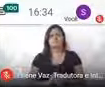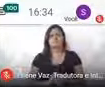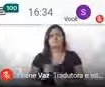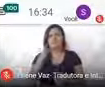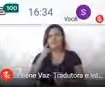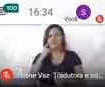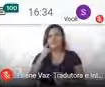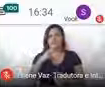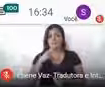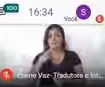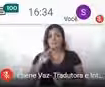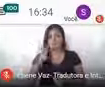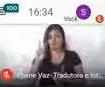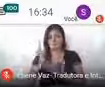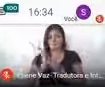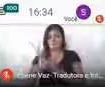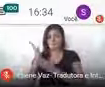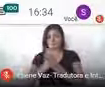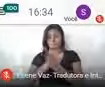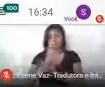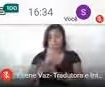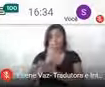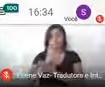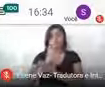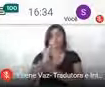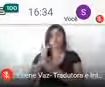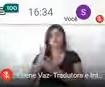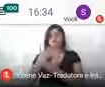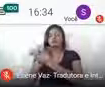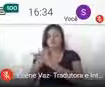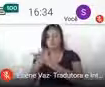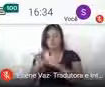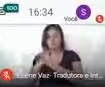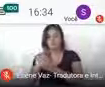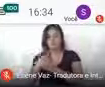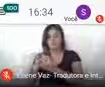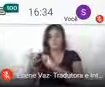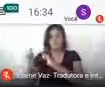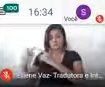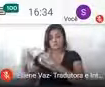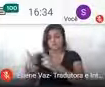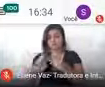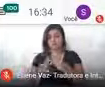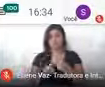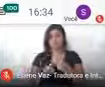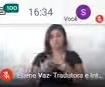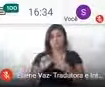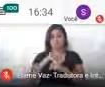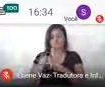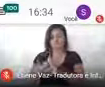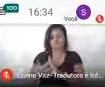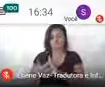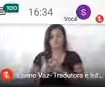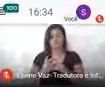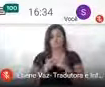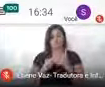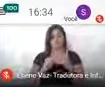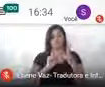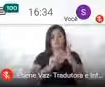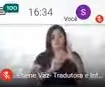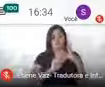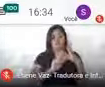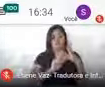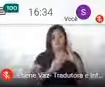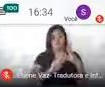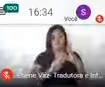abordagens, entre a dialetologia tradicional e a sociolinguística, ao analisar diferentes variáveis extralinguísticas em